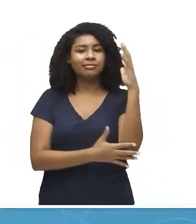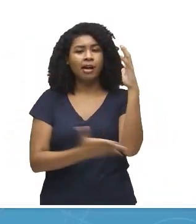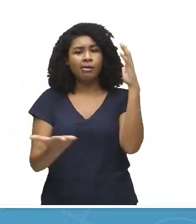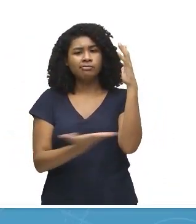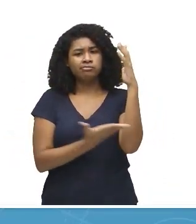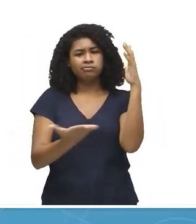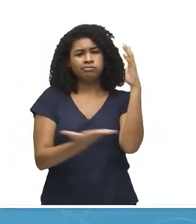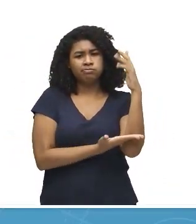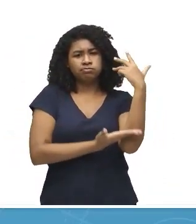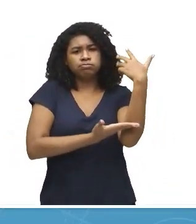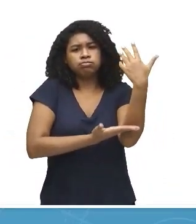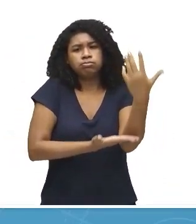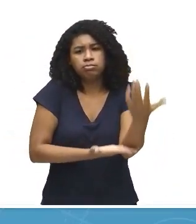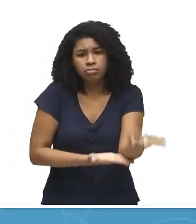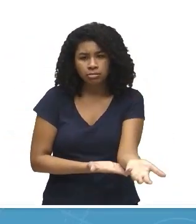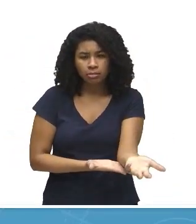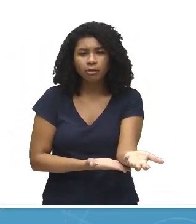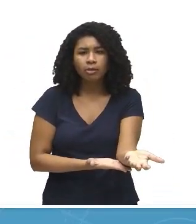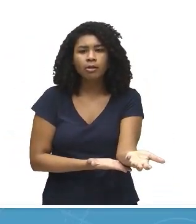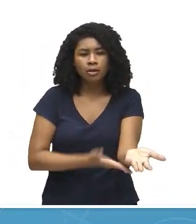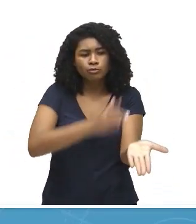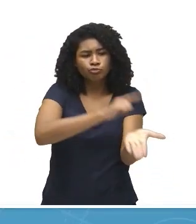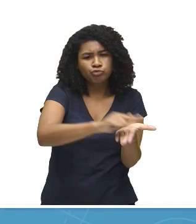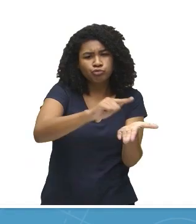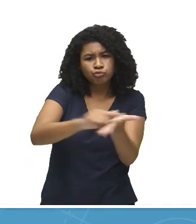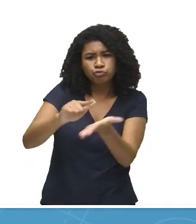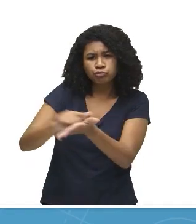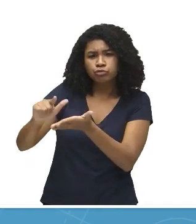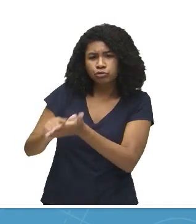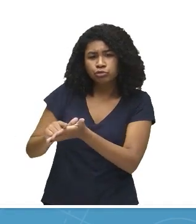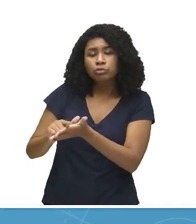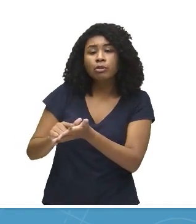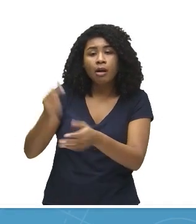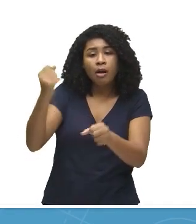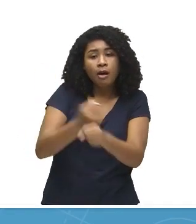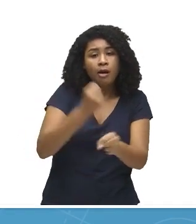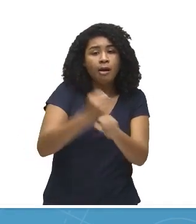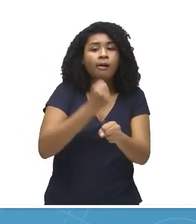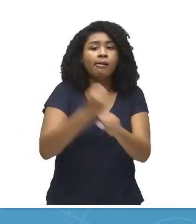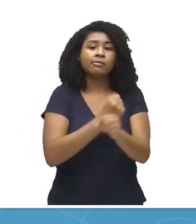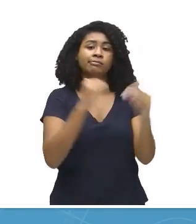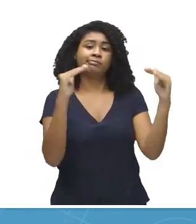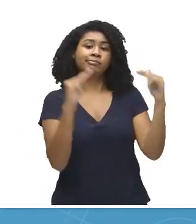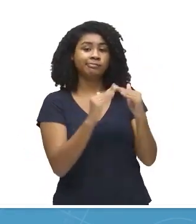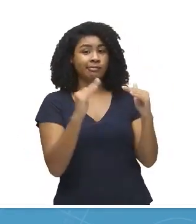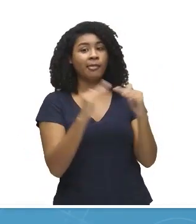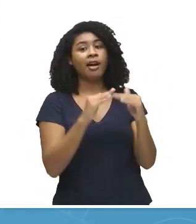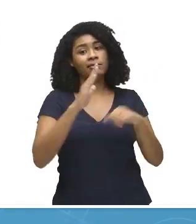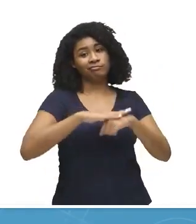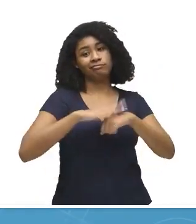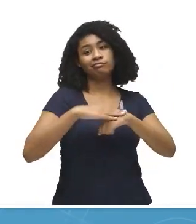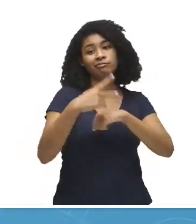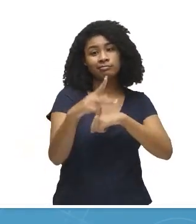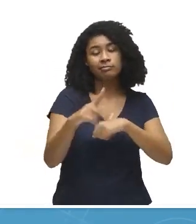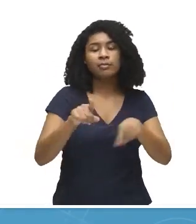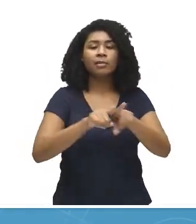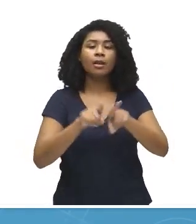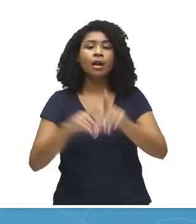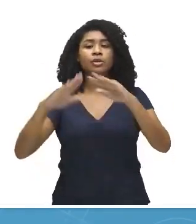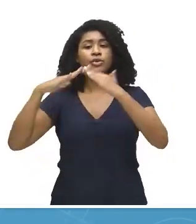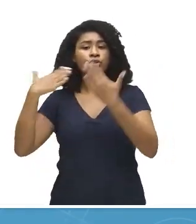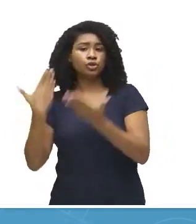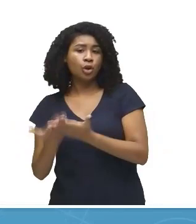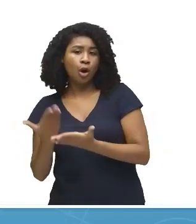desmatado, onde foi retirada essa cobertura vegetal e foi construída a sua casa, foi construída a escola,